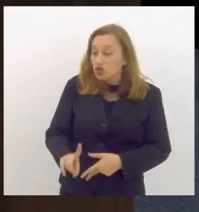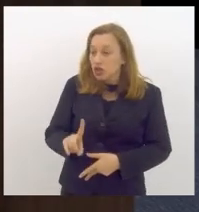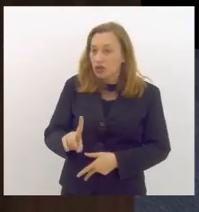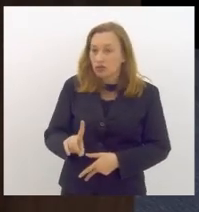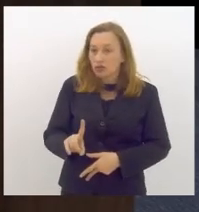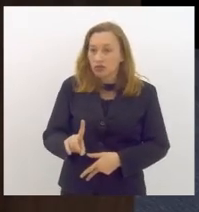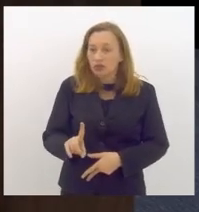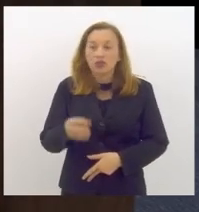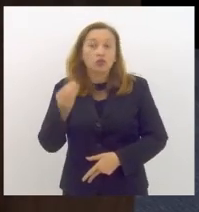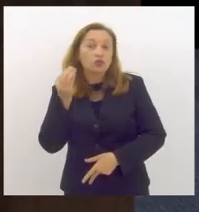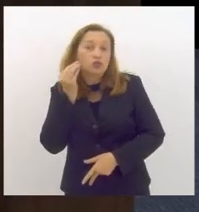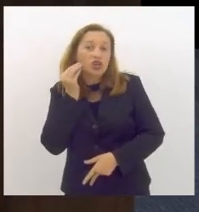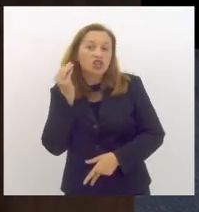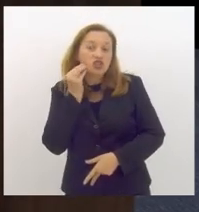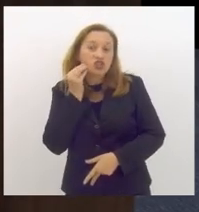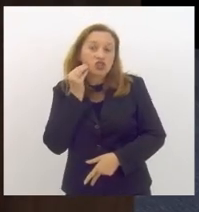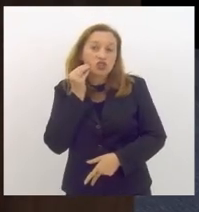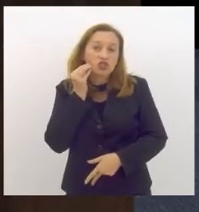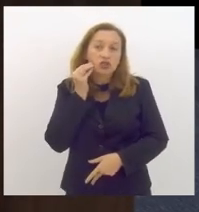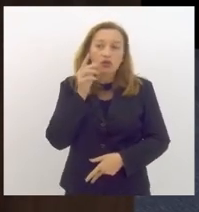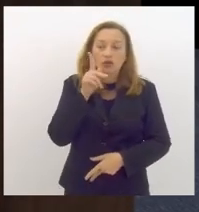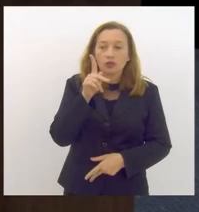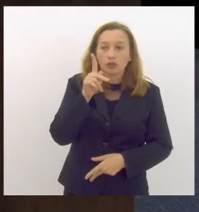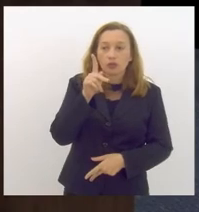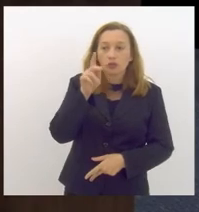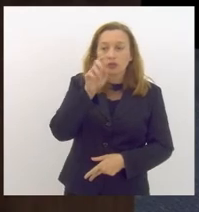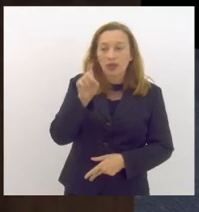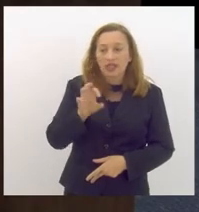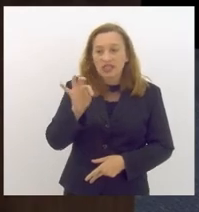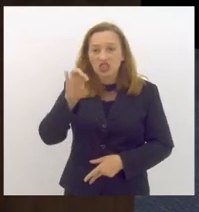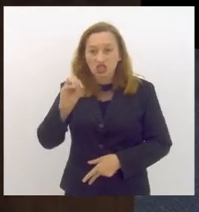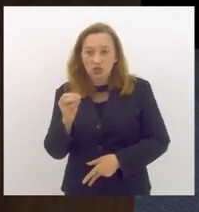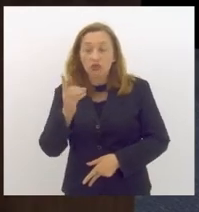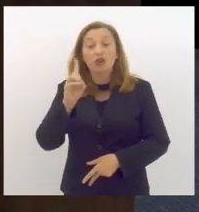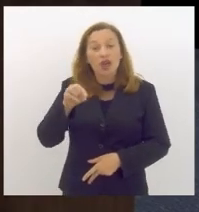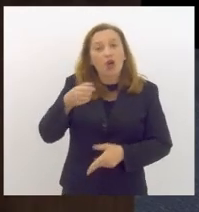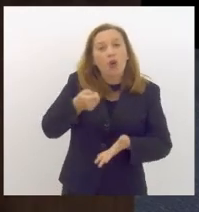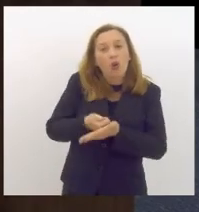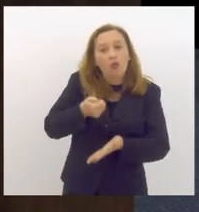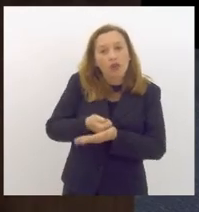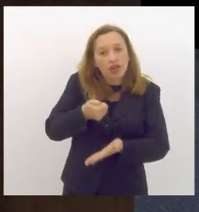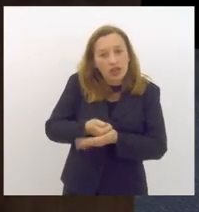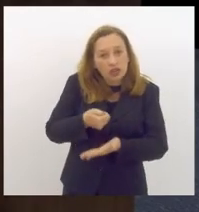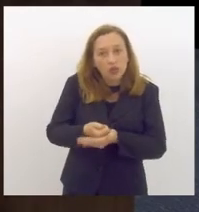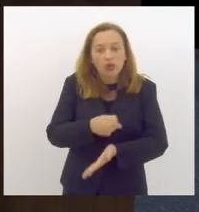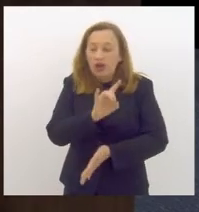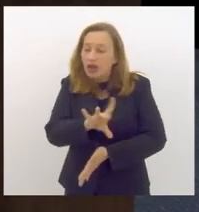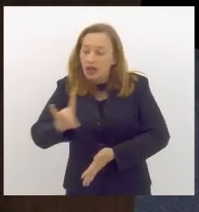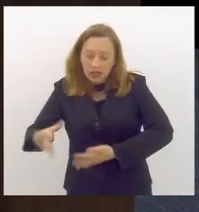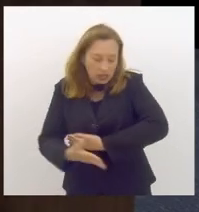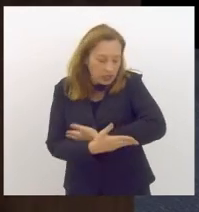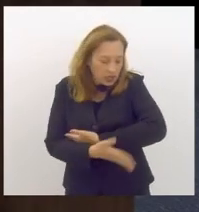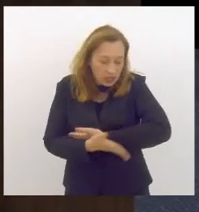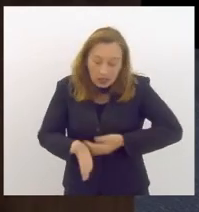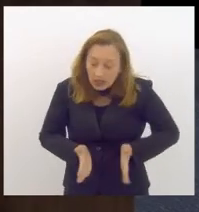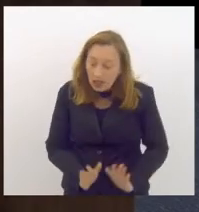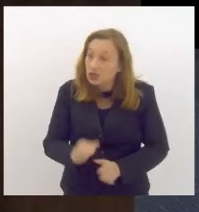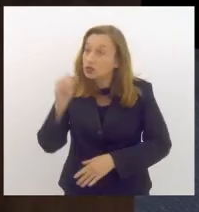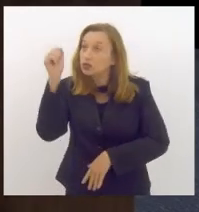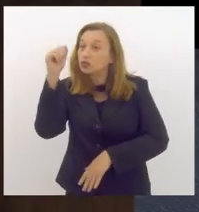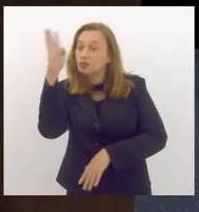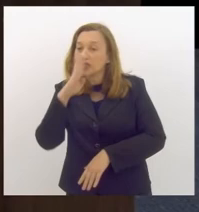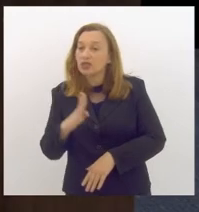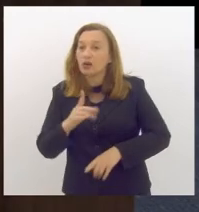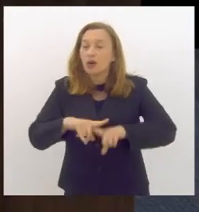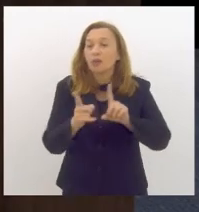fazer o teste do pezinho, sim, o teste do pezinho, que é obrigatório em cada criança que nasce nesse país. Mas